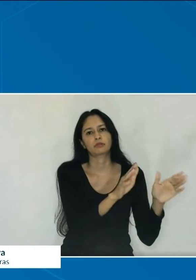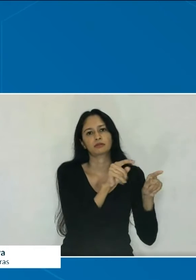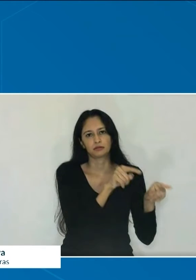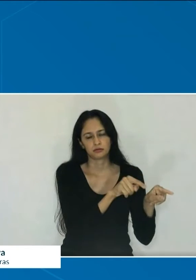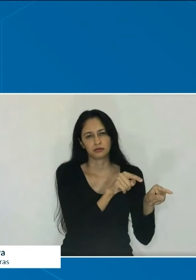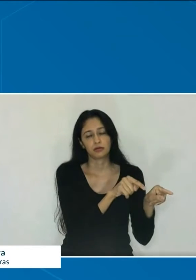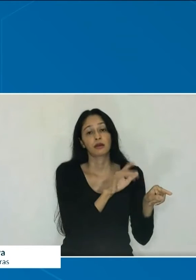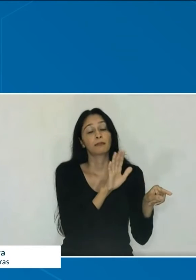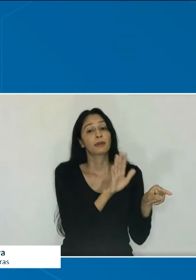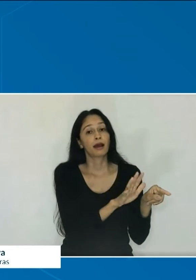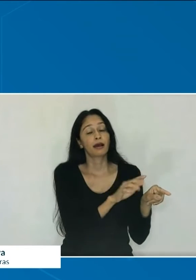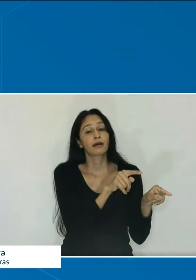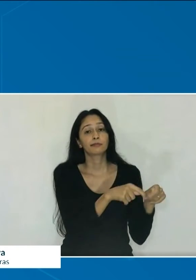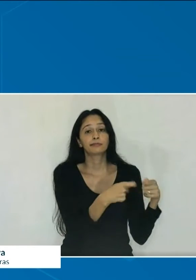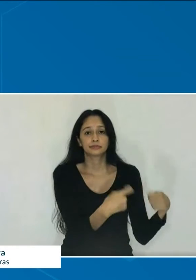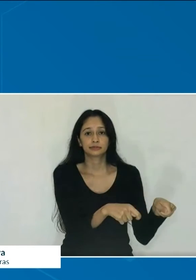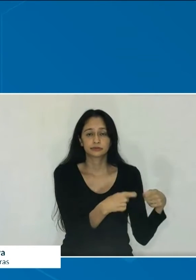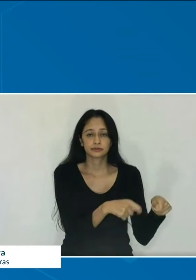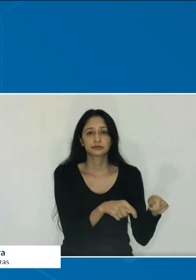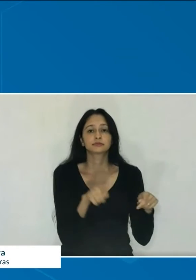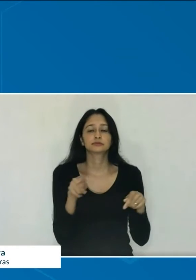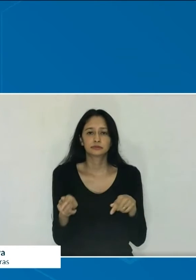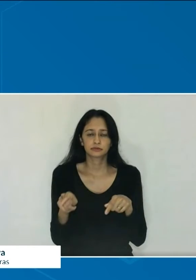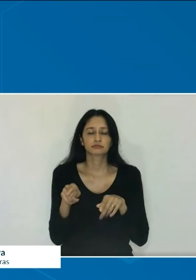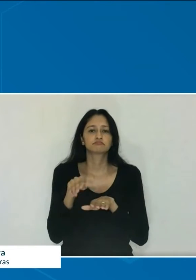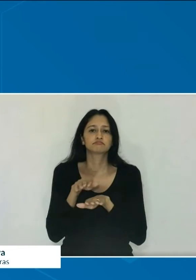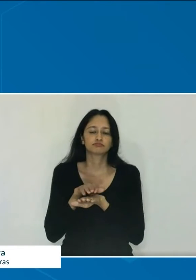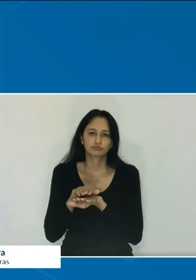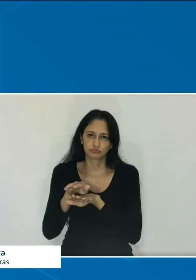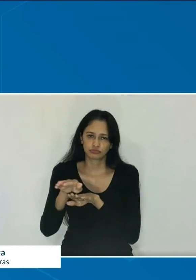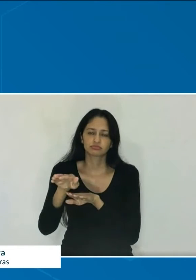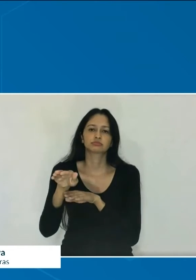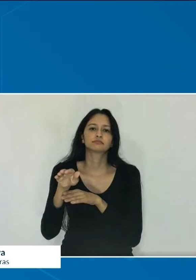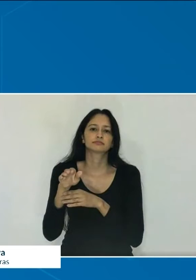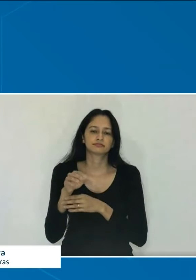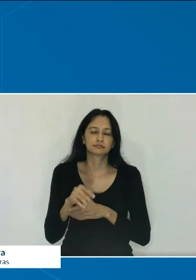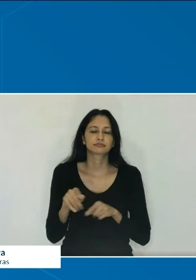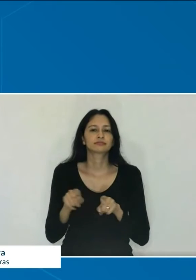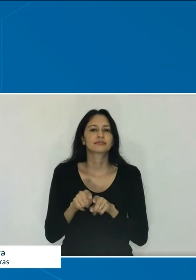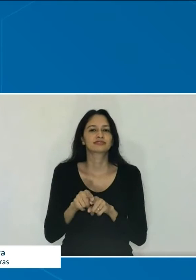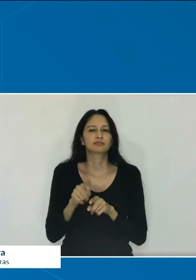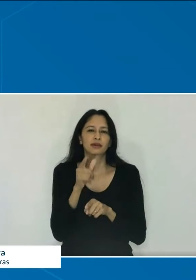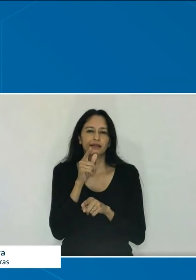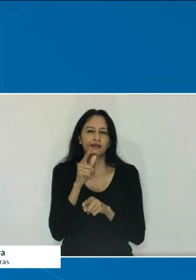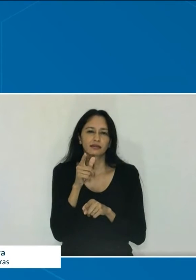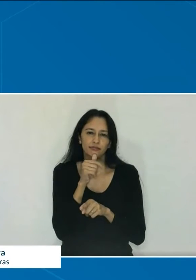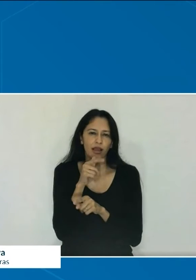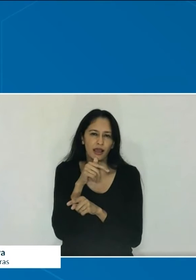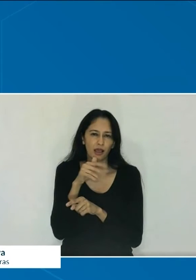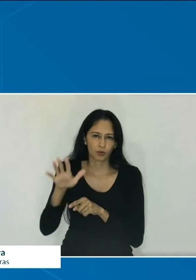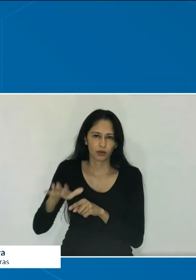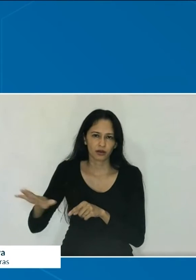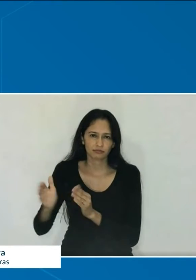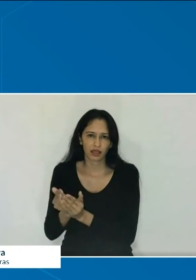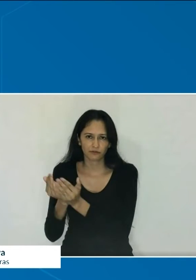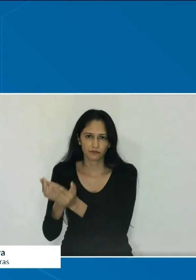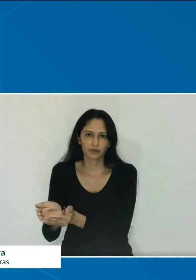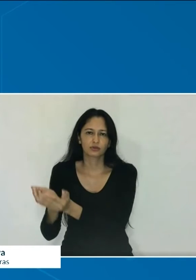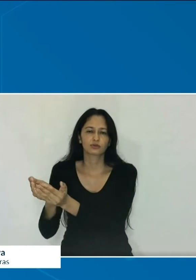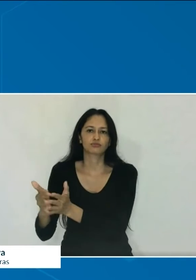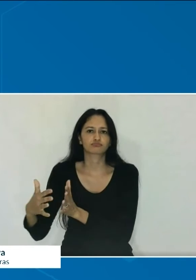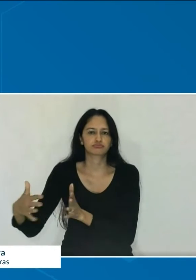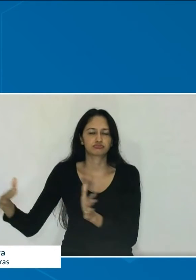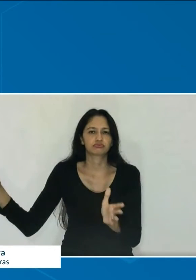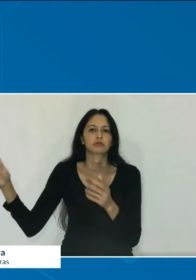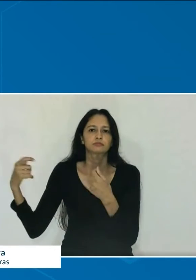ela vai depender também ainda do transporte rodoviário, e o mesmo acontece com os portos, né? Agora um pouco também o governo deixa